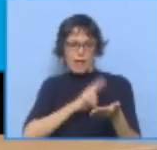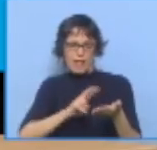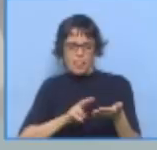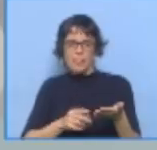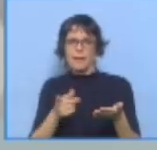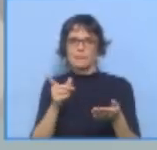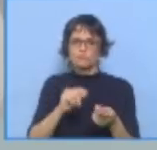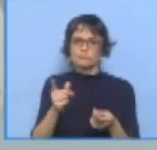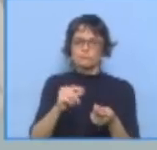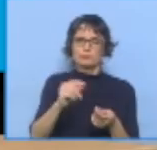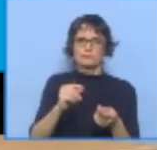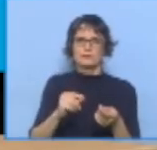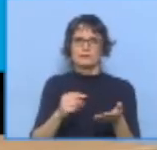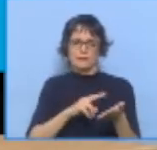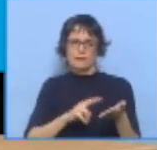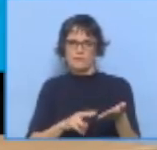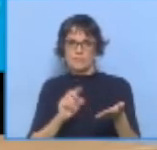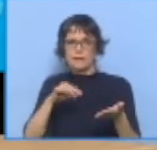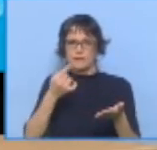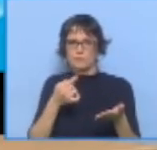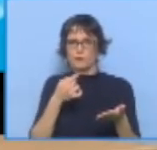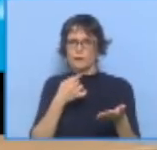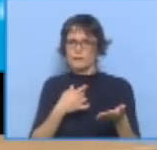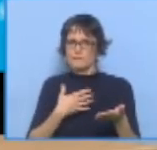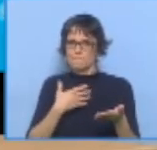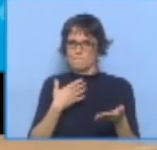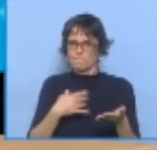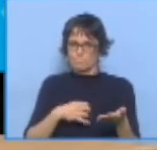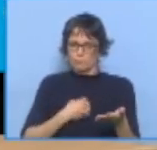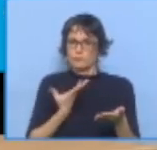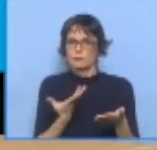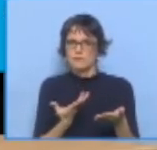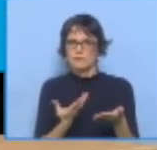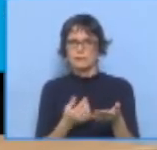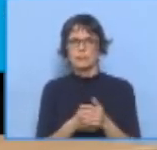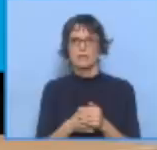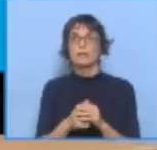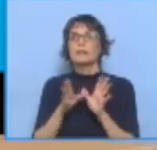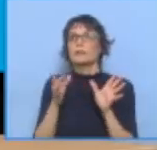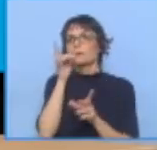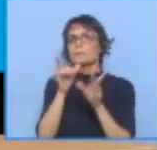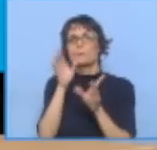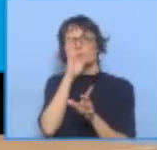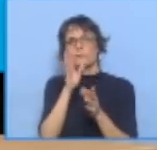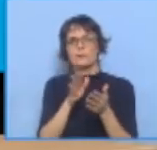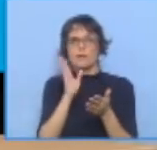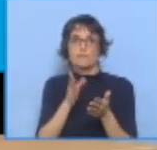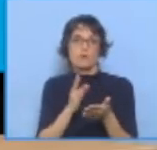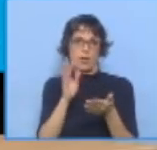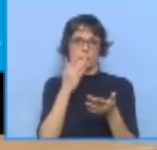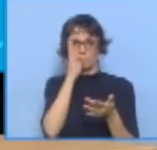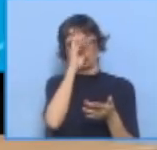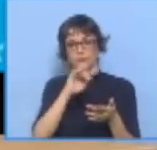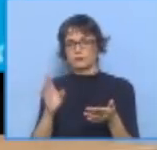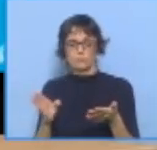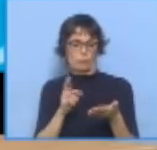isso que interessa? É evidente, para aquelas pessoas que estão mais habituadas à linguagem bíblica e que leem e que rezam, se calhar, todos os dias sobre o